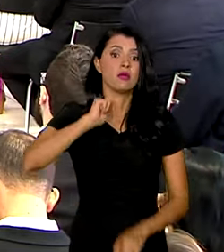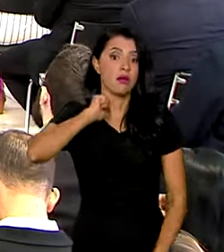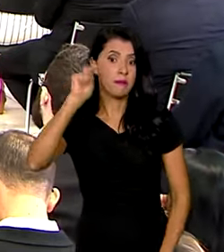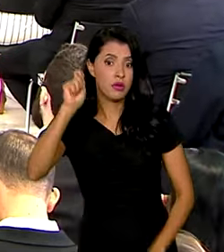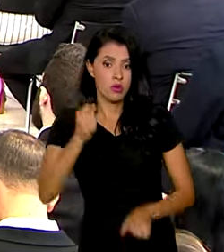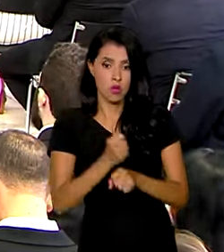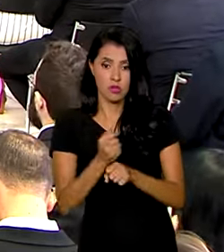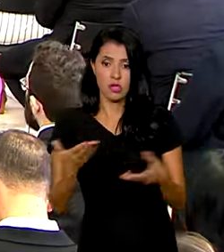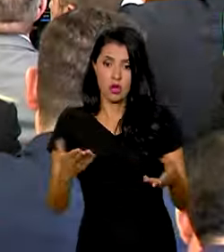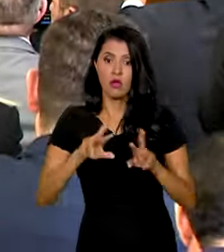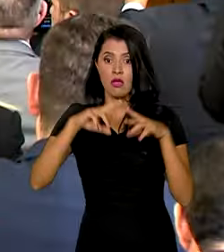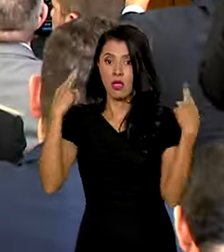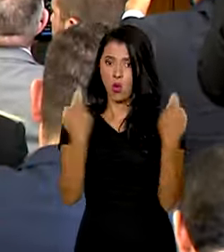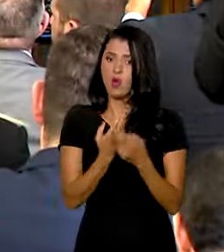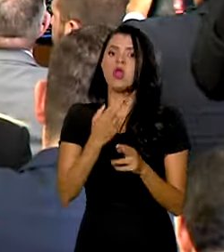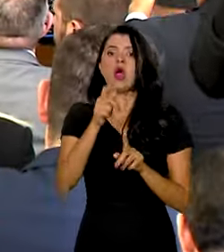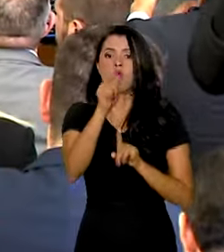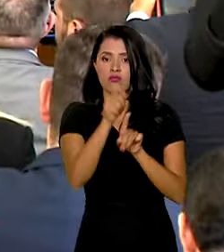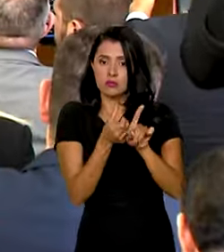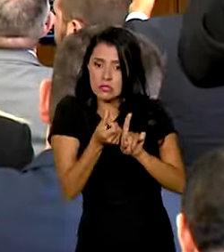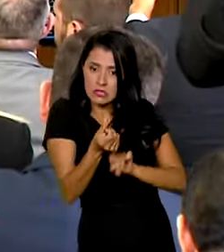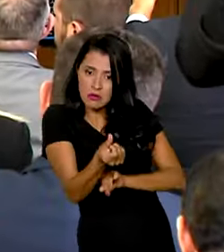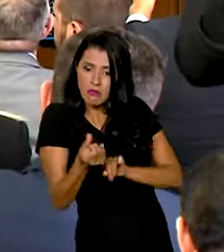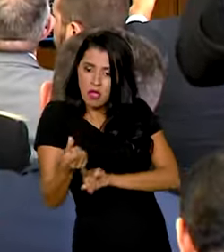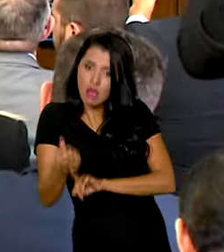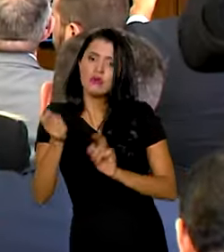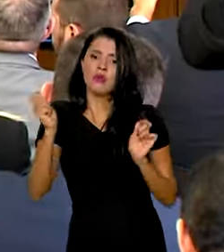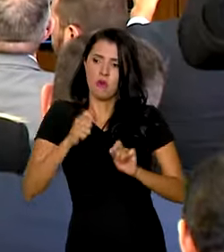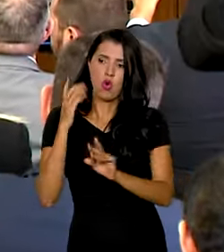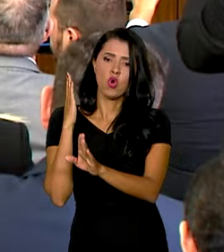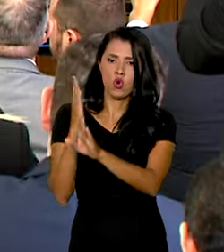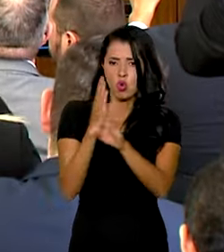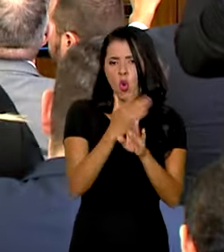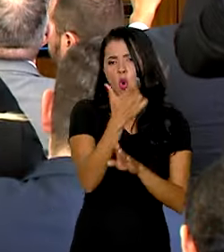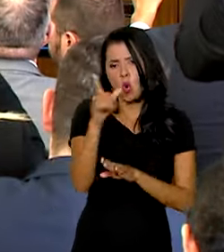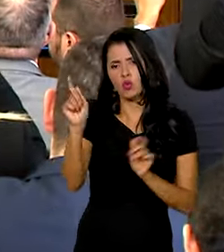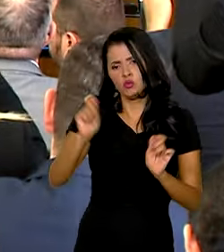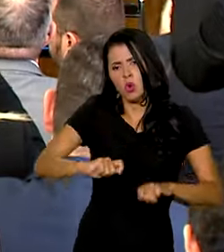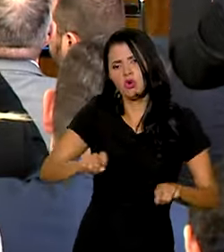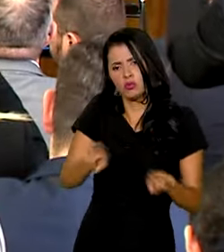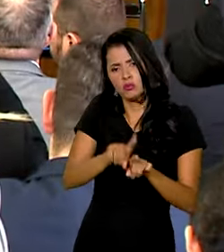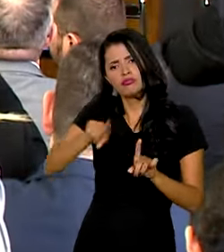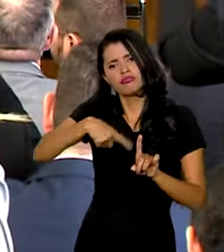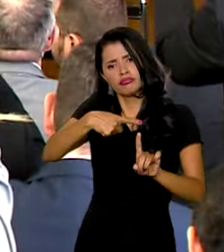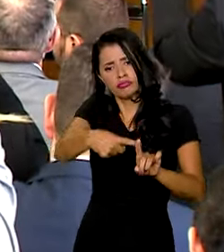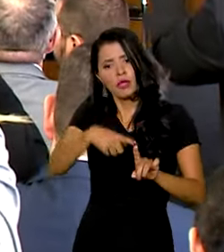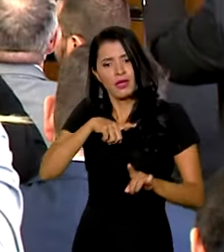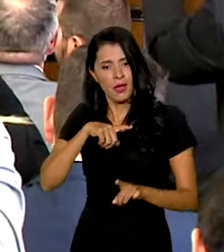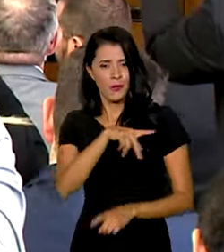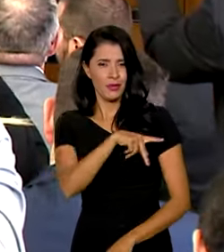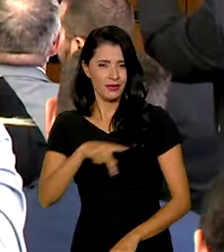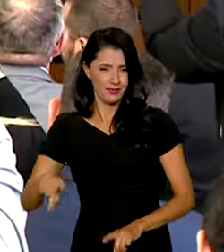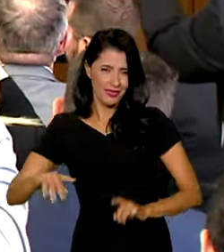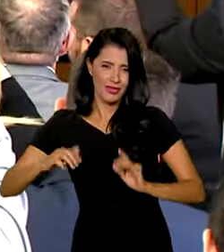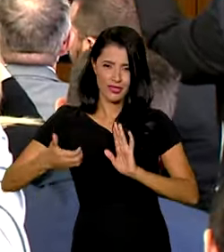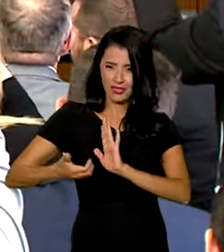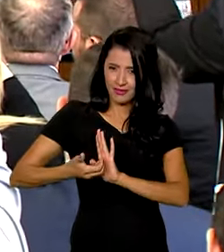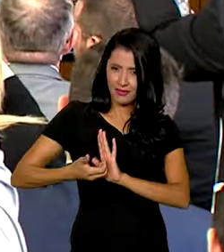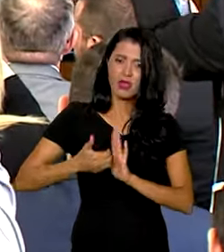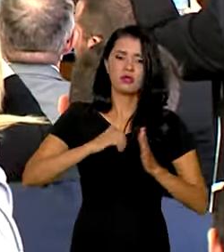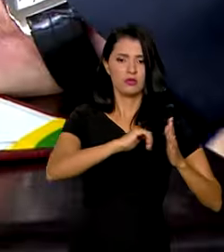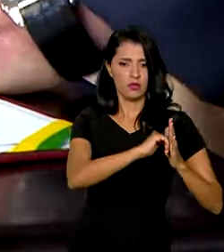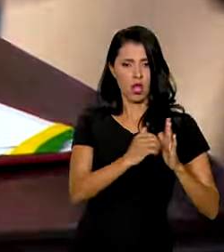reuniões semestrais e pode realizar encontros extraordinários. Os presidentes da Câmara dos Deputados